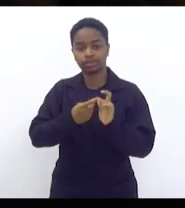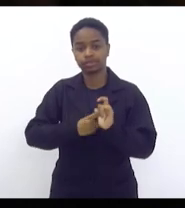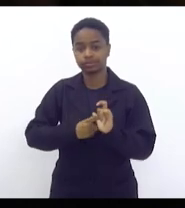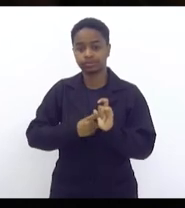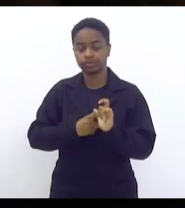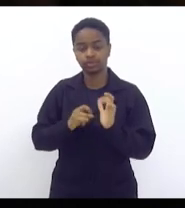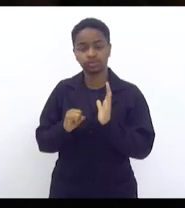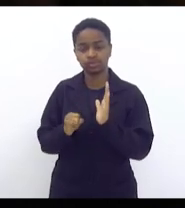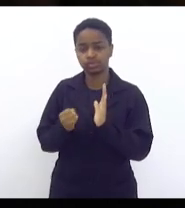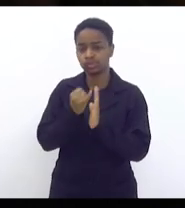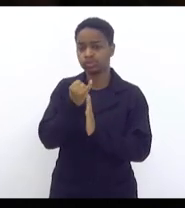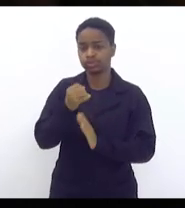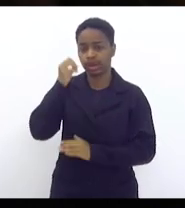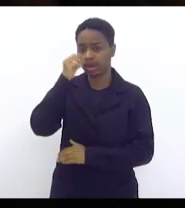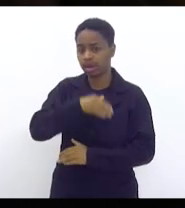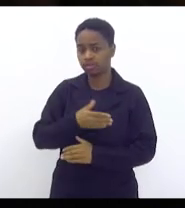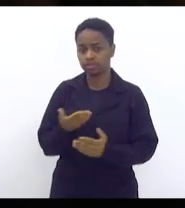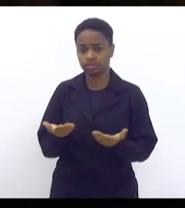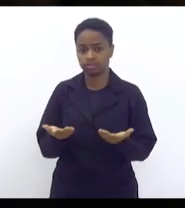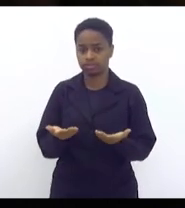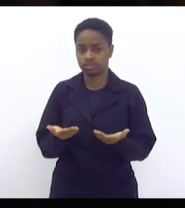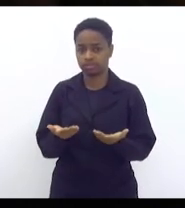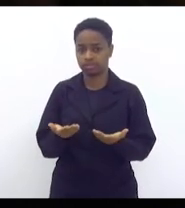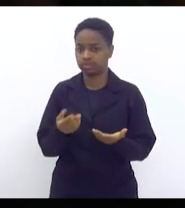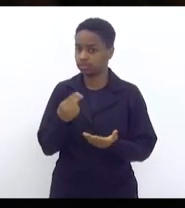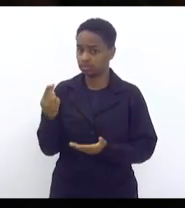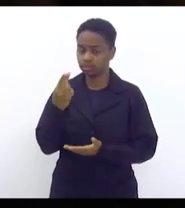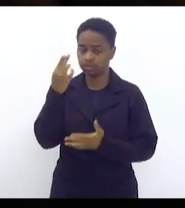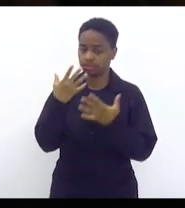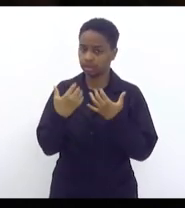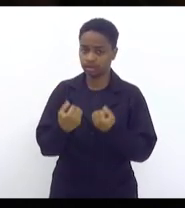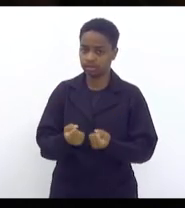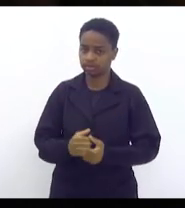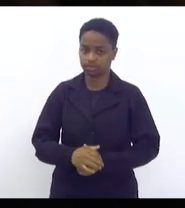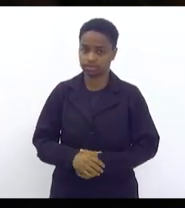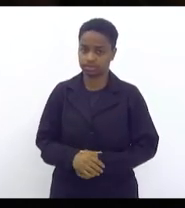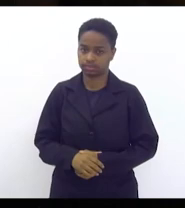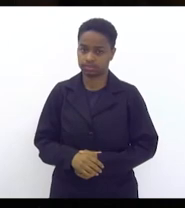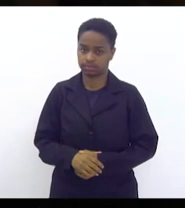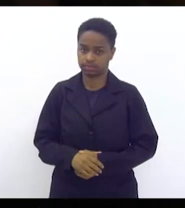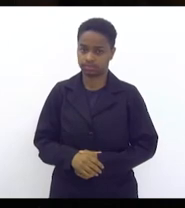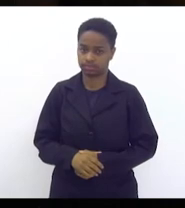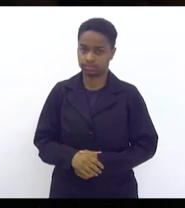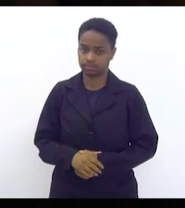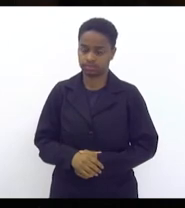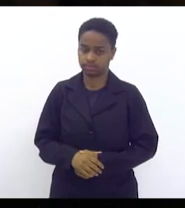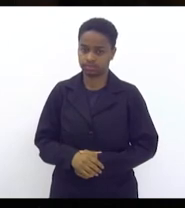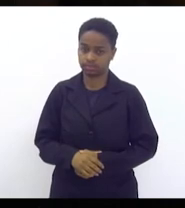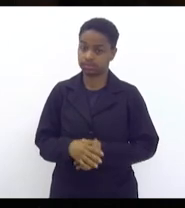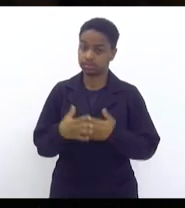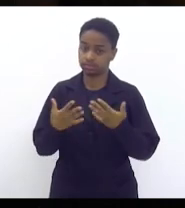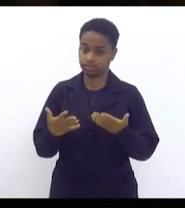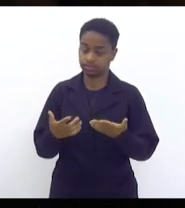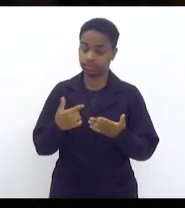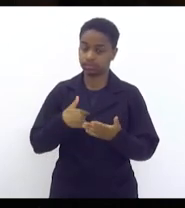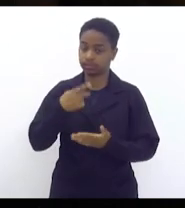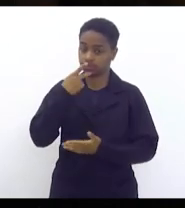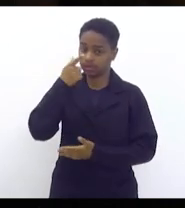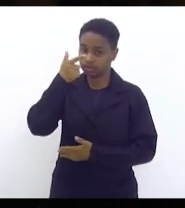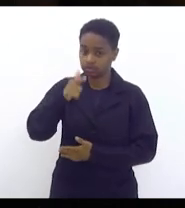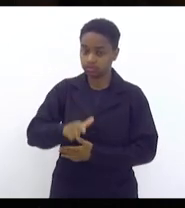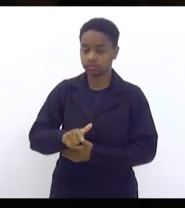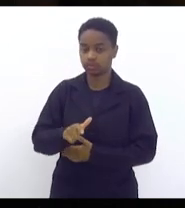juros extorsivos? Isto é inadmissível, senhora presidente. Então, estou chamando a atenção mais